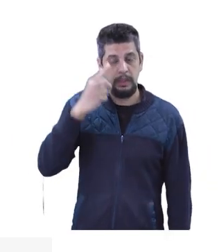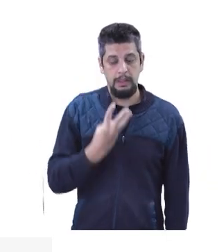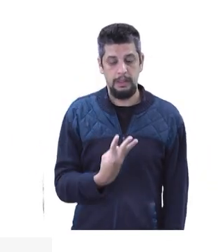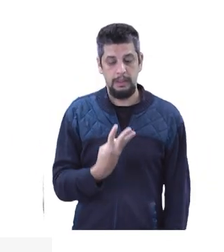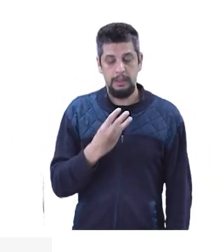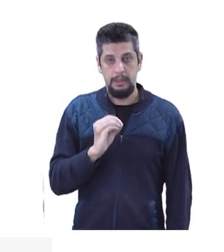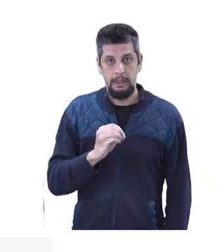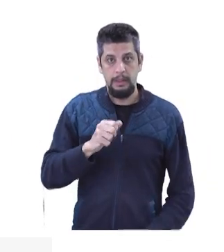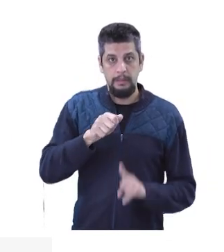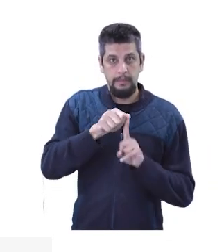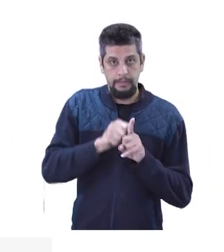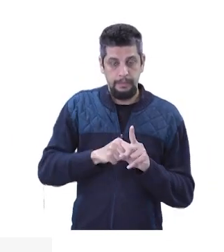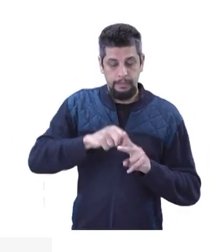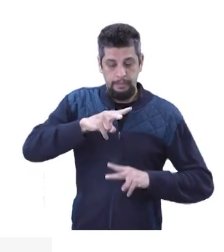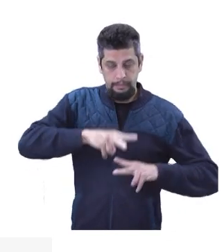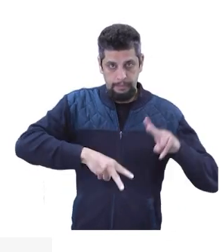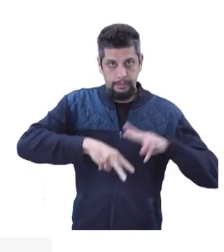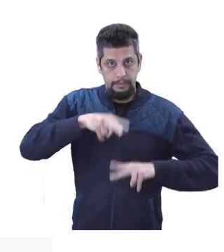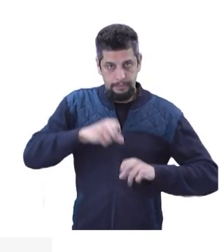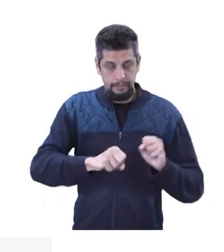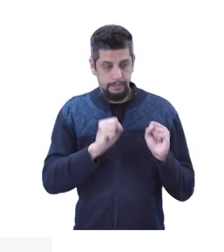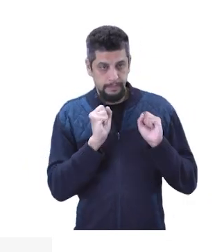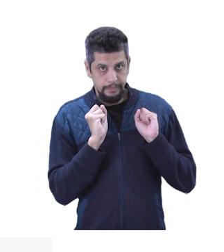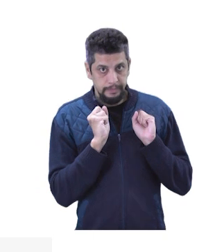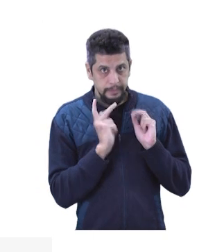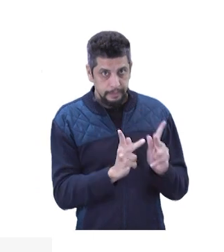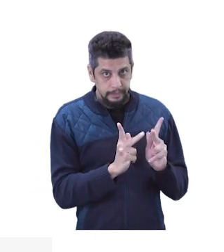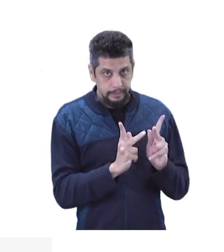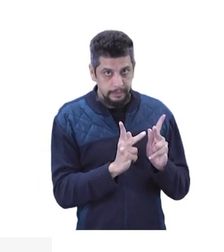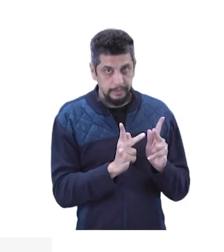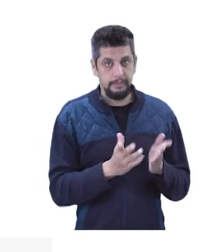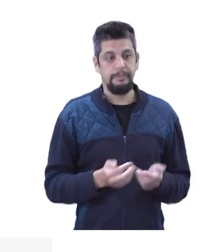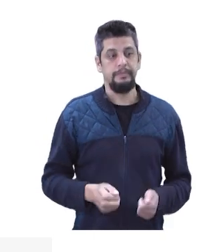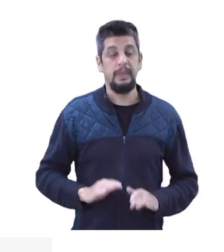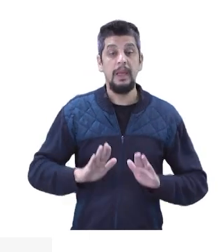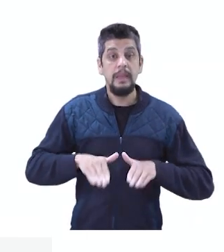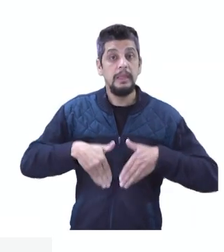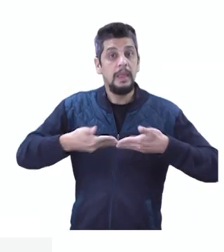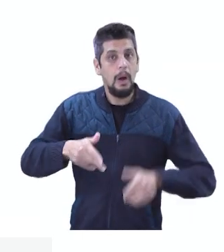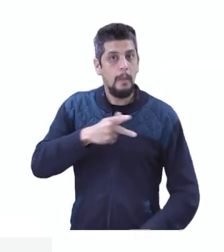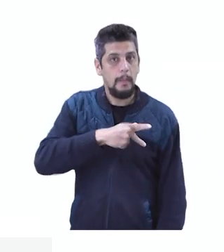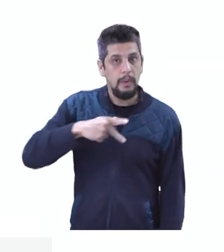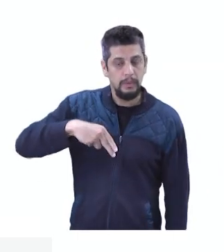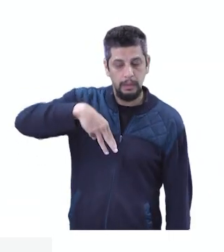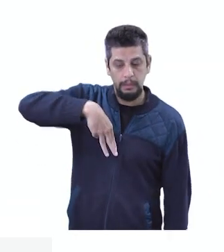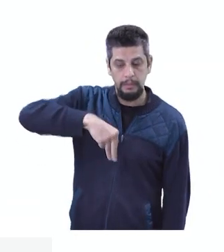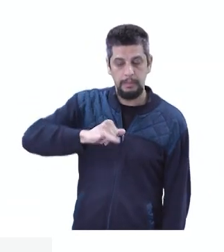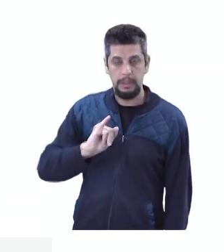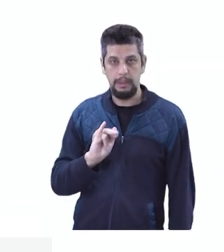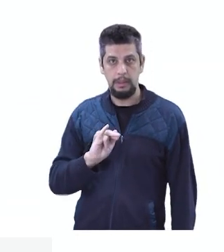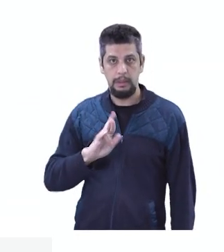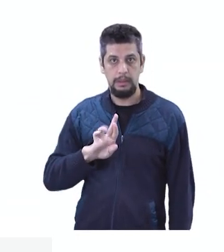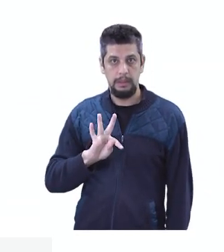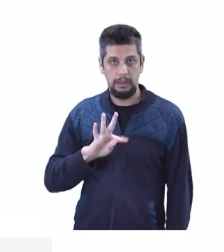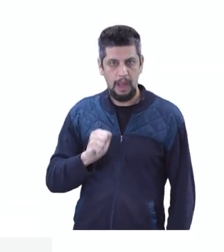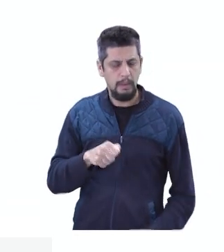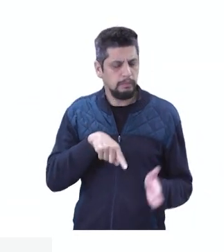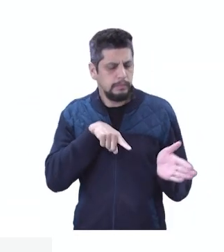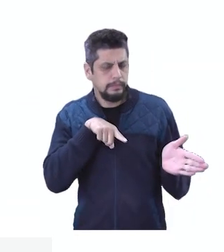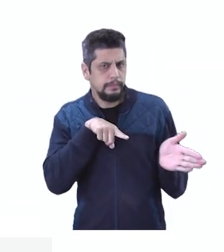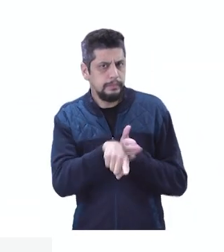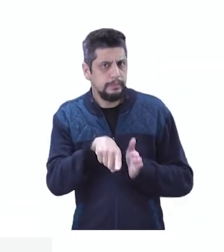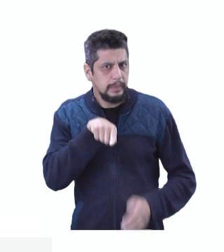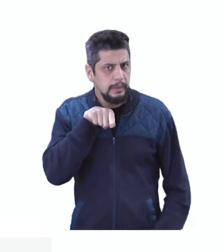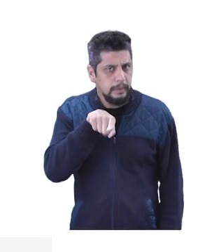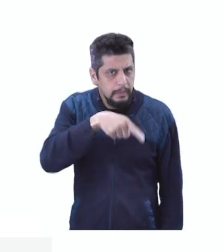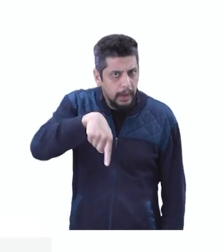até o dia 30 de junho. Esse mês vai até dia 30. Certo. Certo? Então, professora Mirta, eu